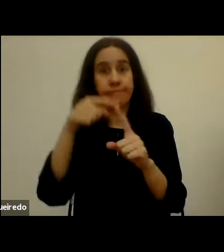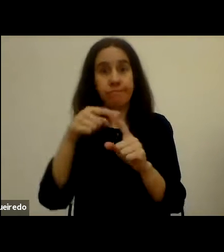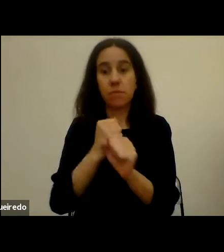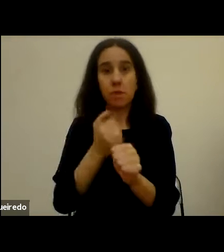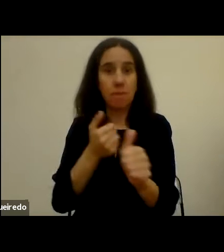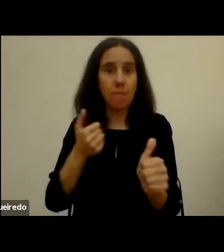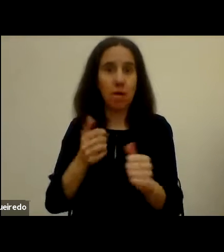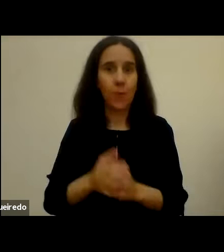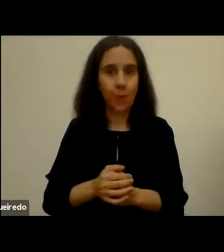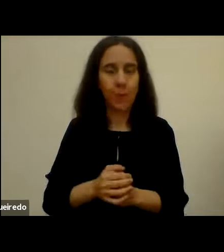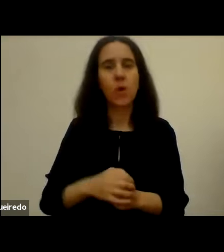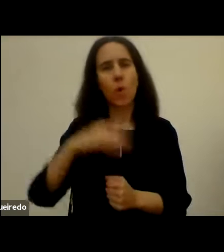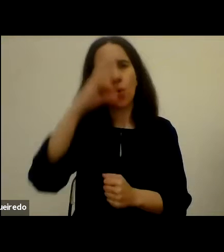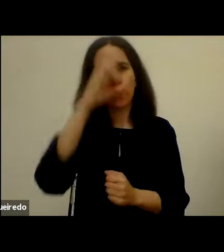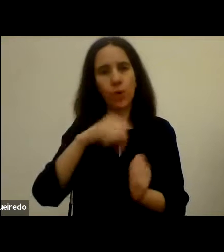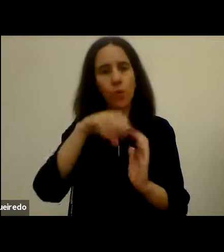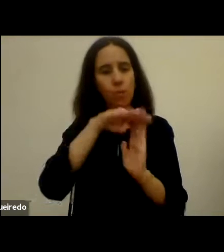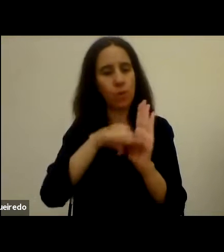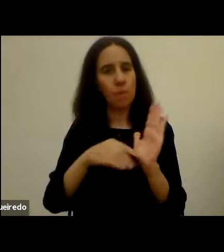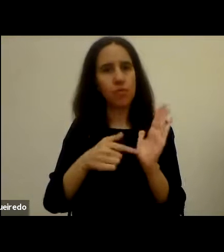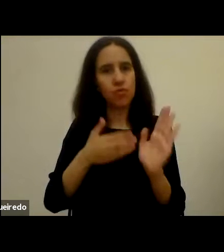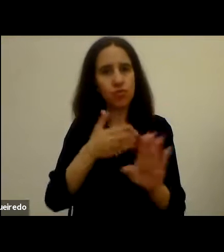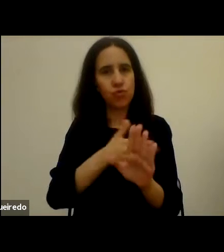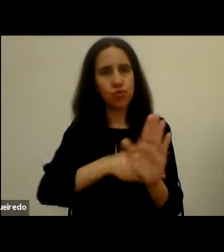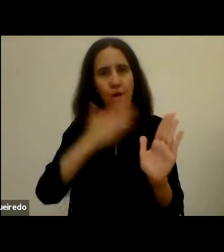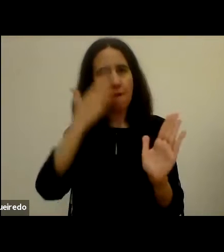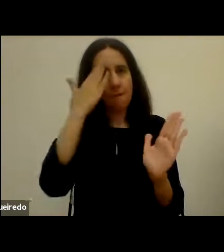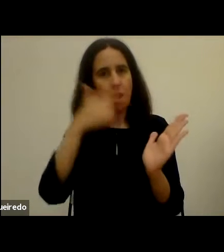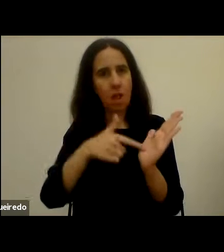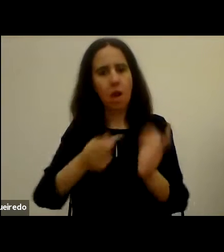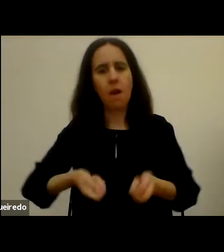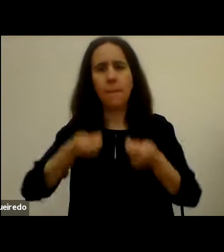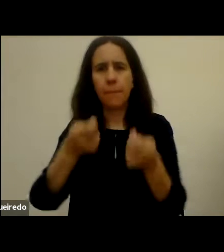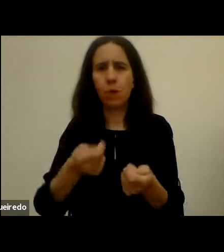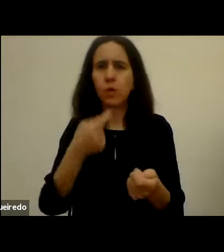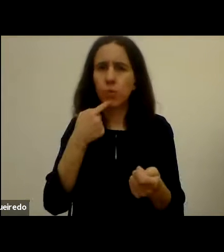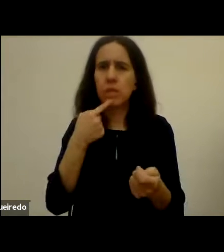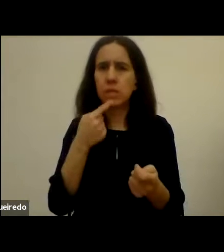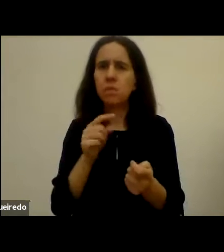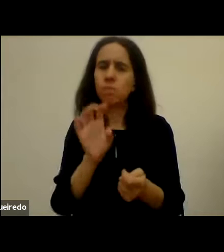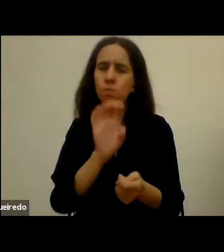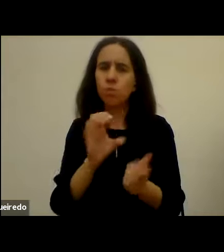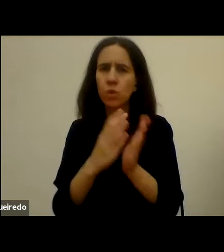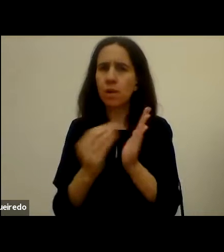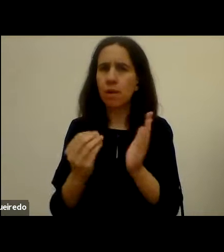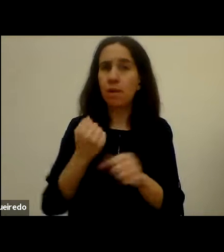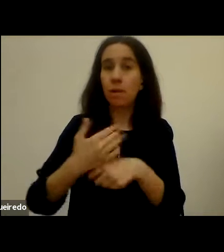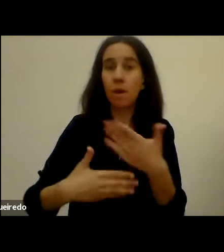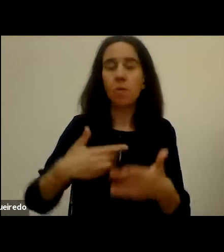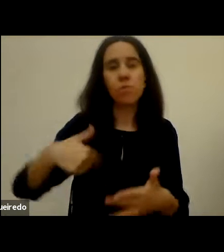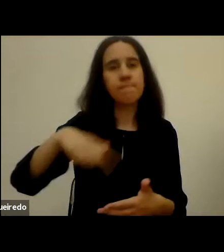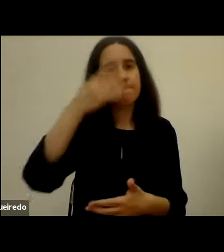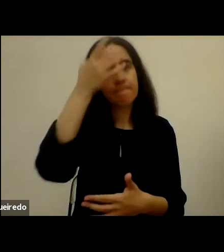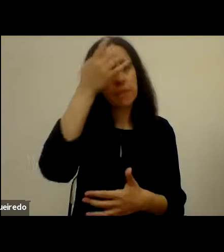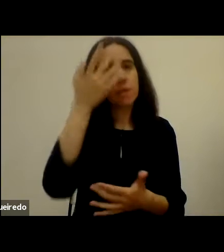teletrabalho. O programa de governo já previa uma forte aposta nesta modalidade de trabalho, porque entendemos